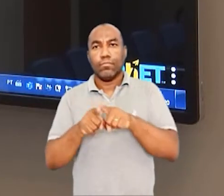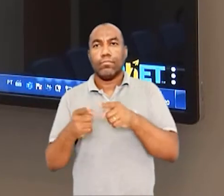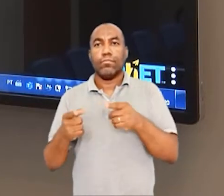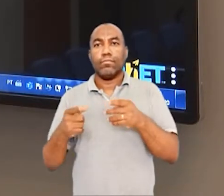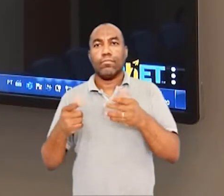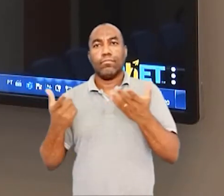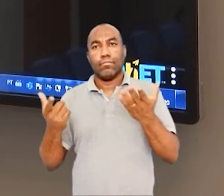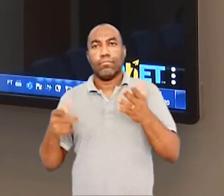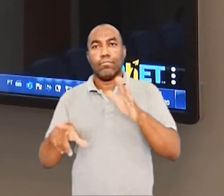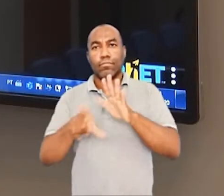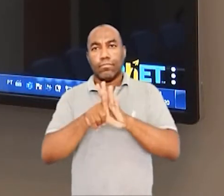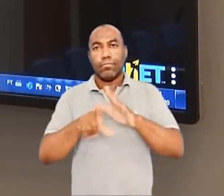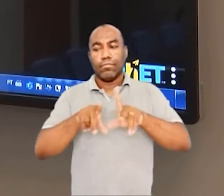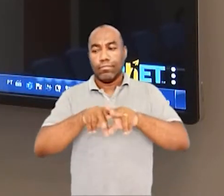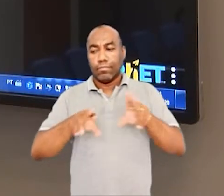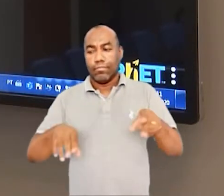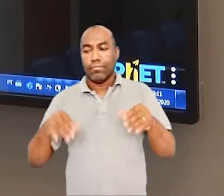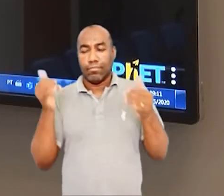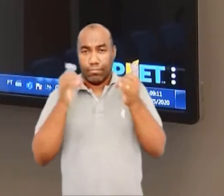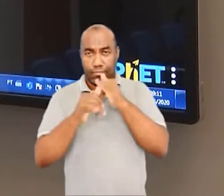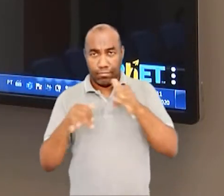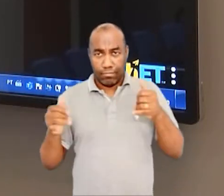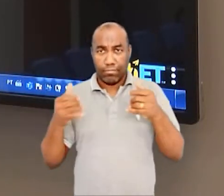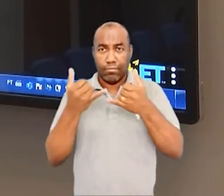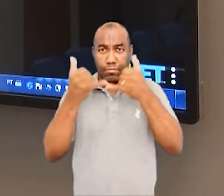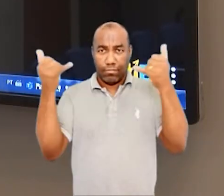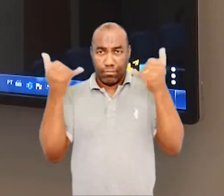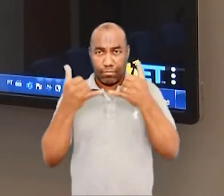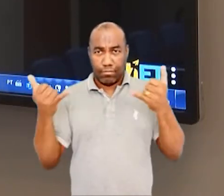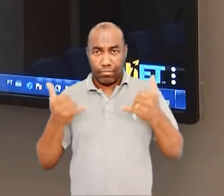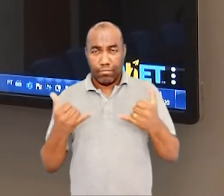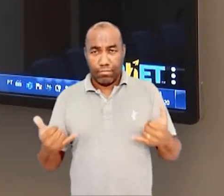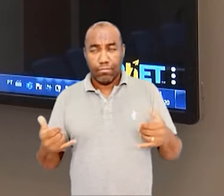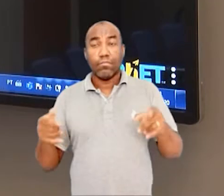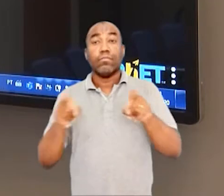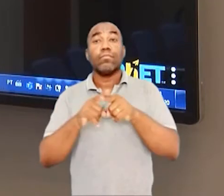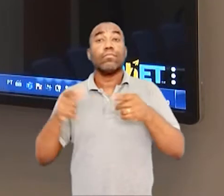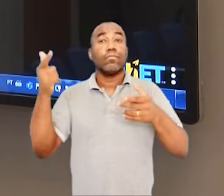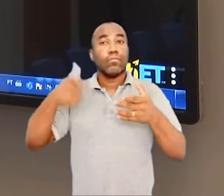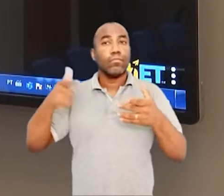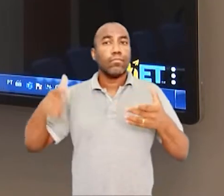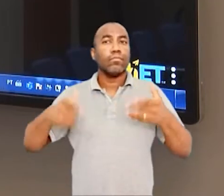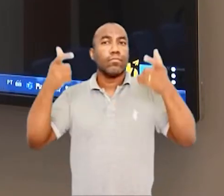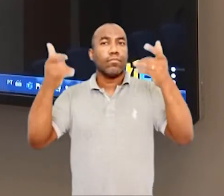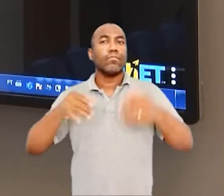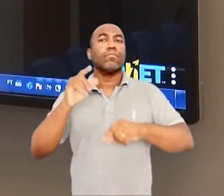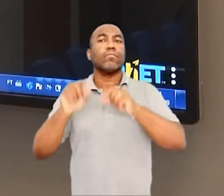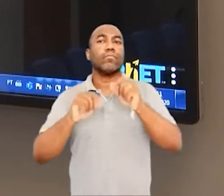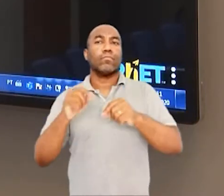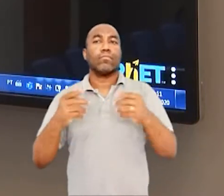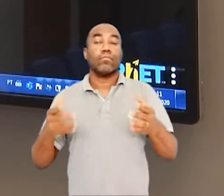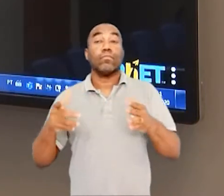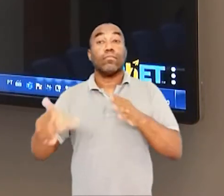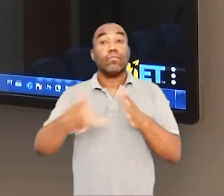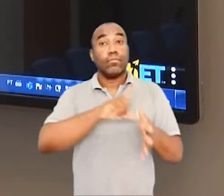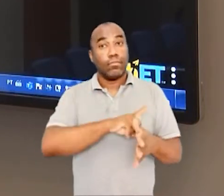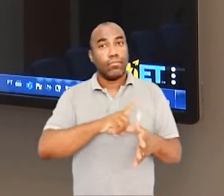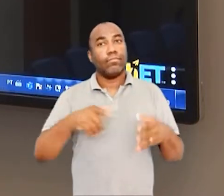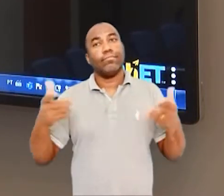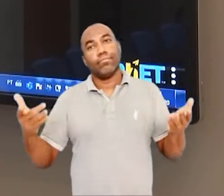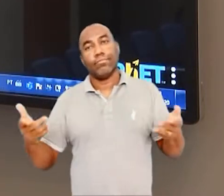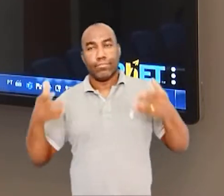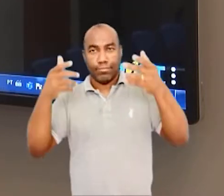potencial elétrica, fala da intensidade de corrente elétrica e também da resistência elétrica. Lembrando a todos